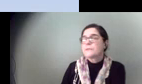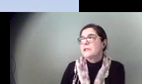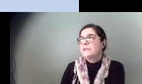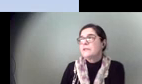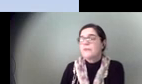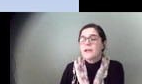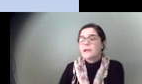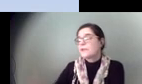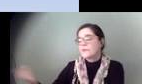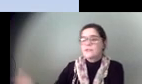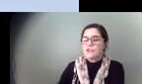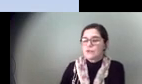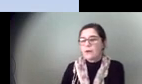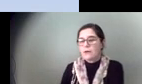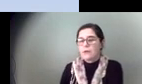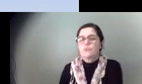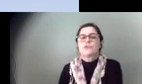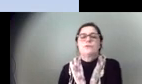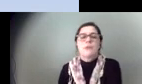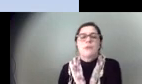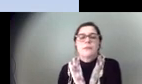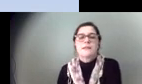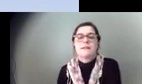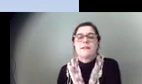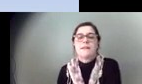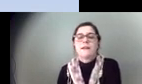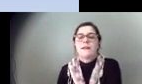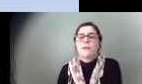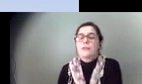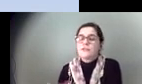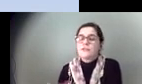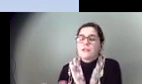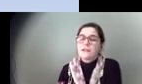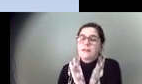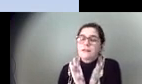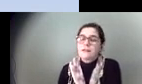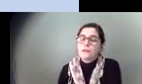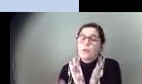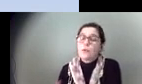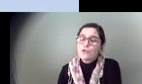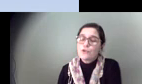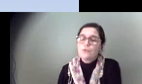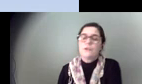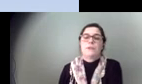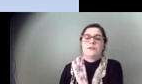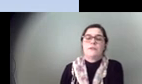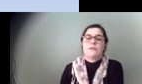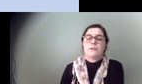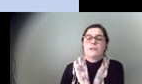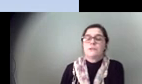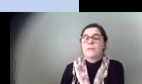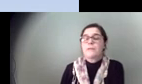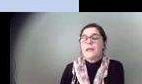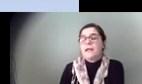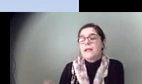outra e vai, ah, eu vou assistir sua aula hoje. Não é bem assim, né? Porque isso tem que ter sido construído